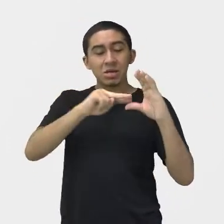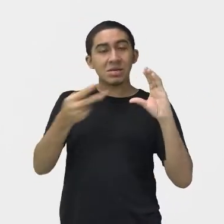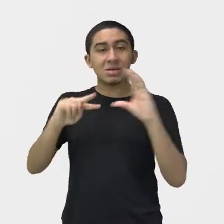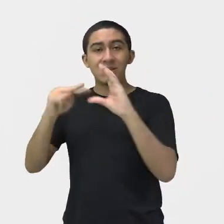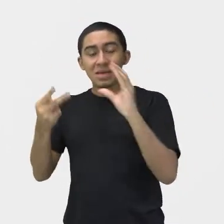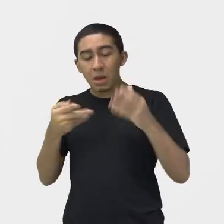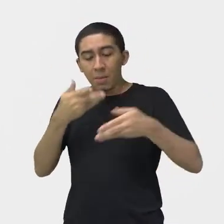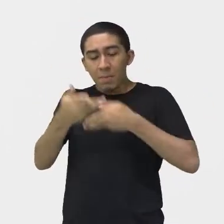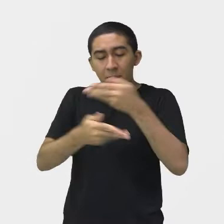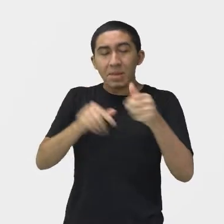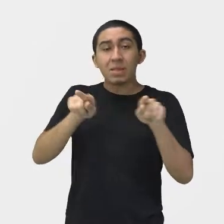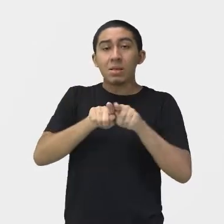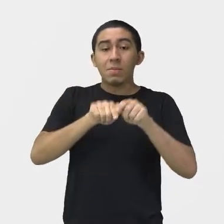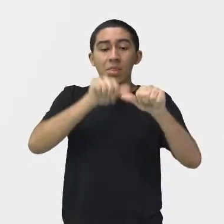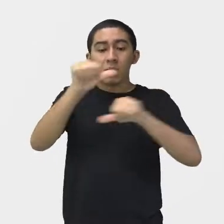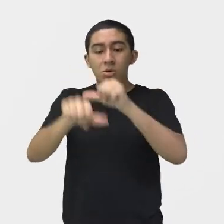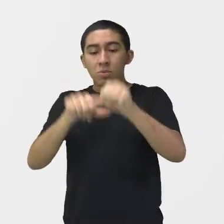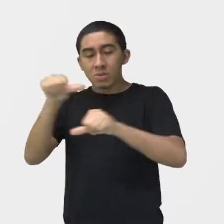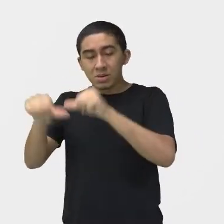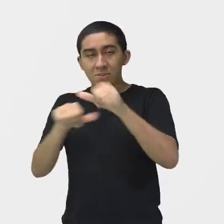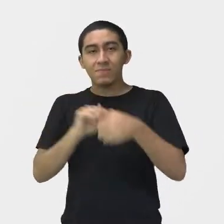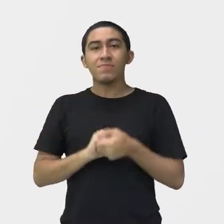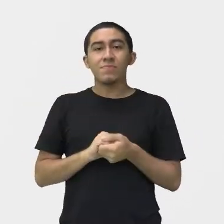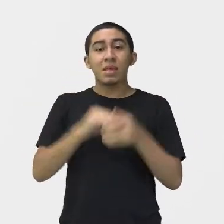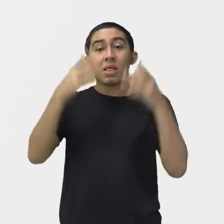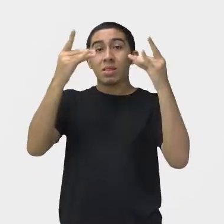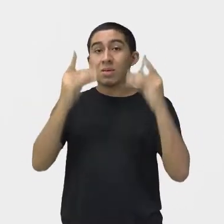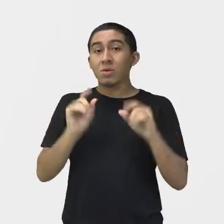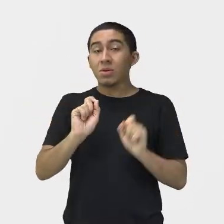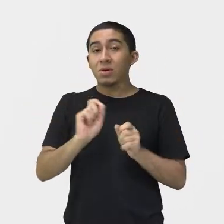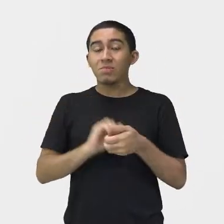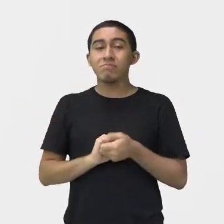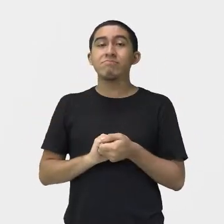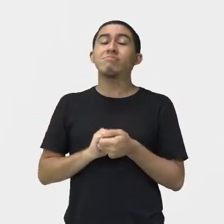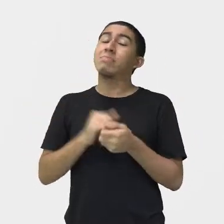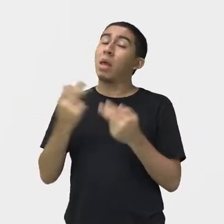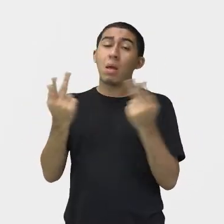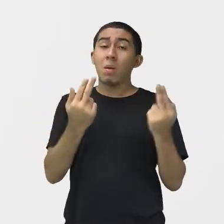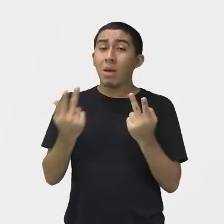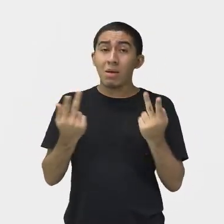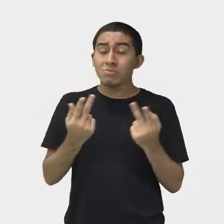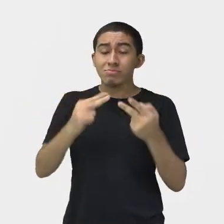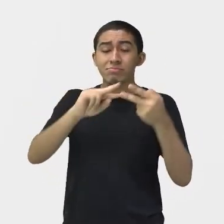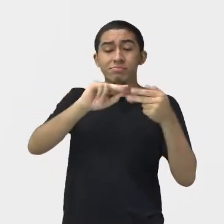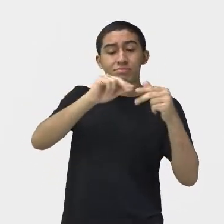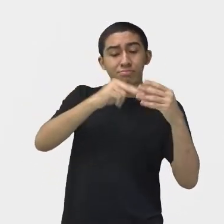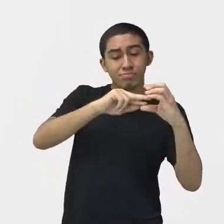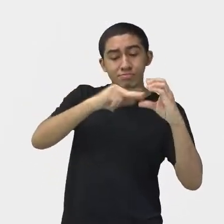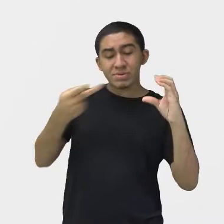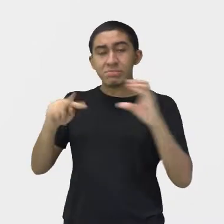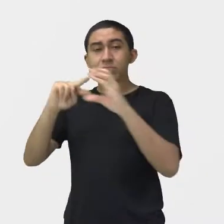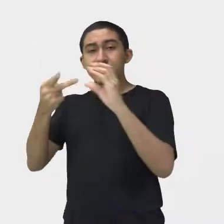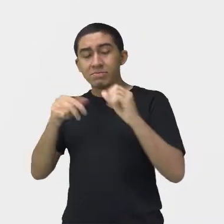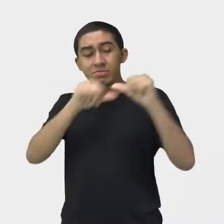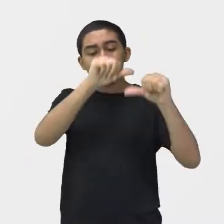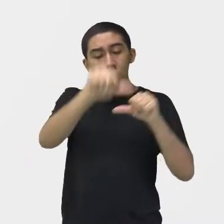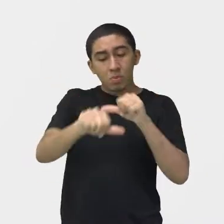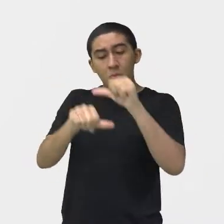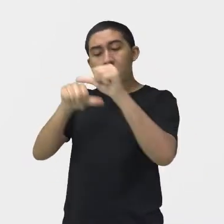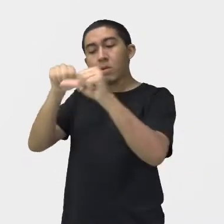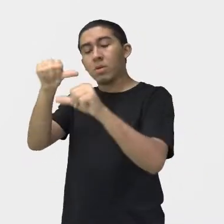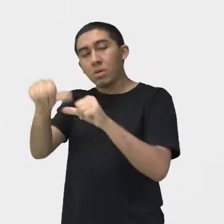anomalias genéticas, como detalhamento, interação gênica e anomalias